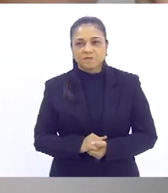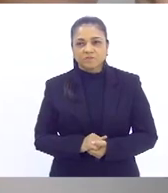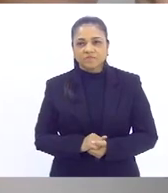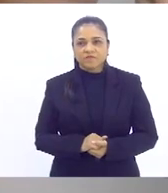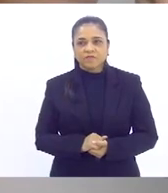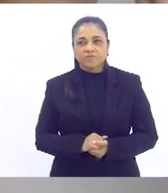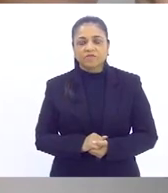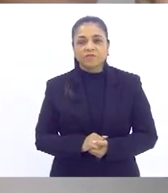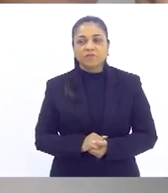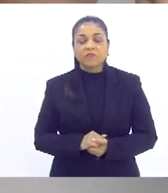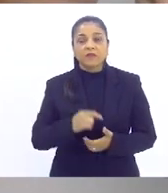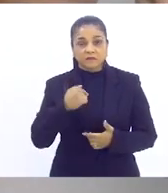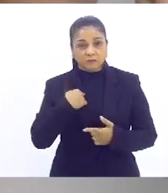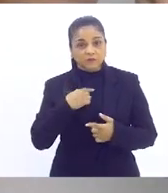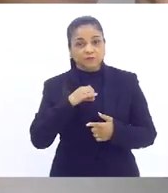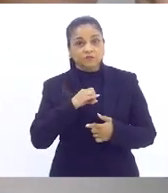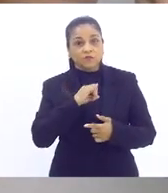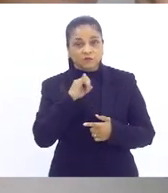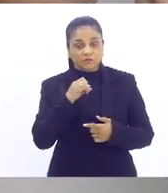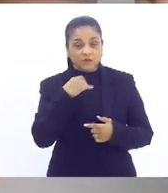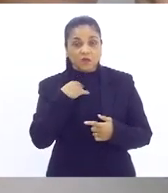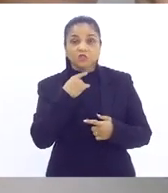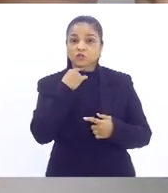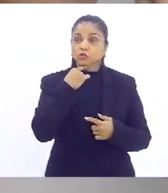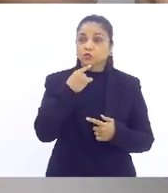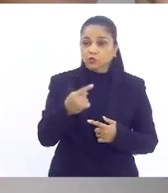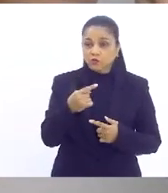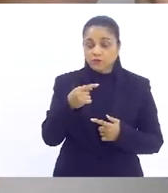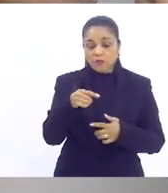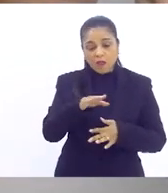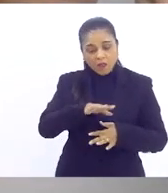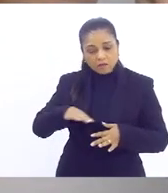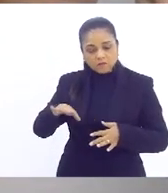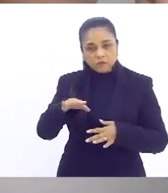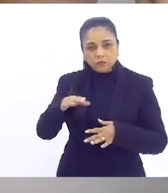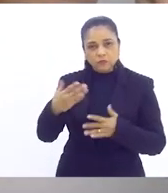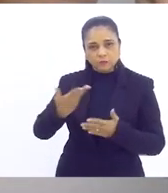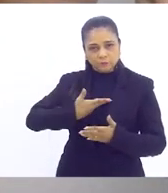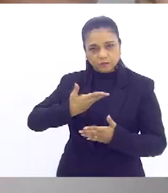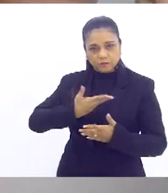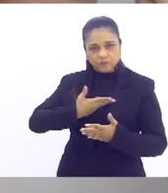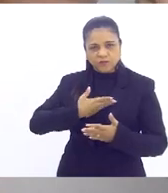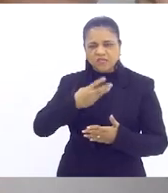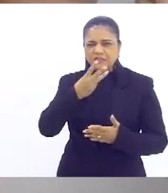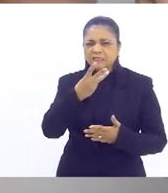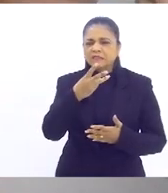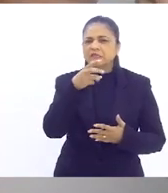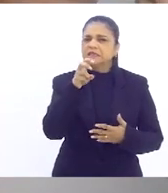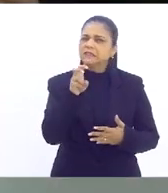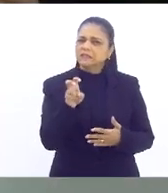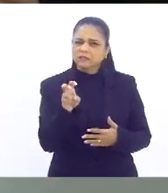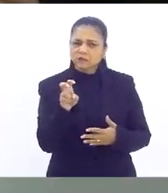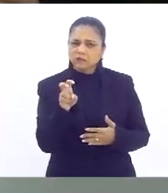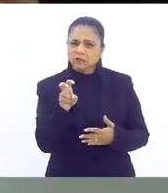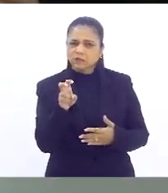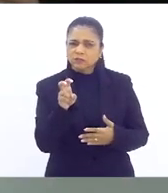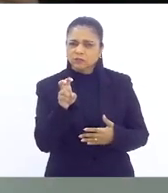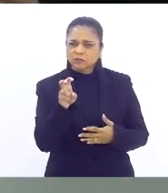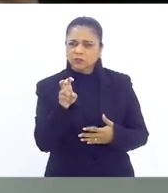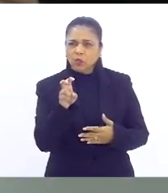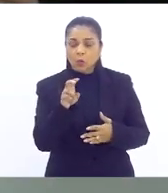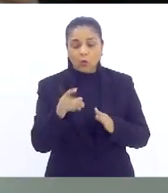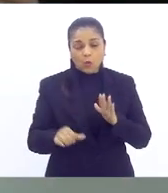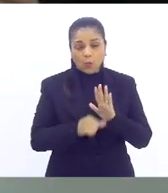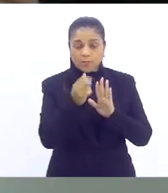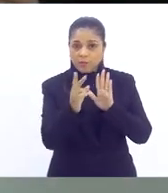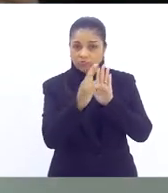Oi é só porque surgiu a dúvida aqui dos nossos colegas sobre essa questão dos 35 o primeiro regime